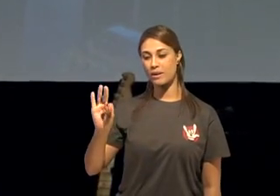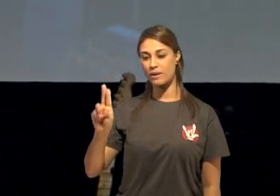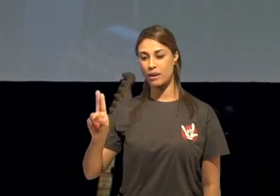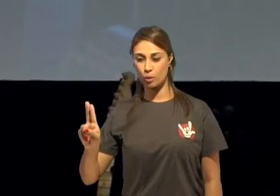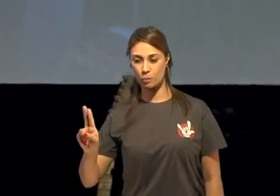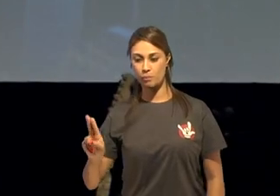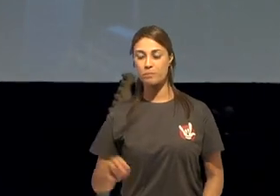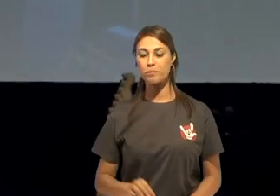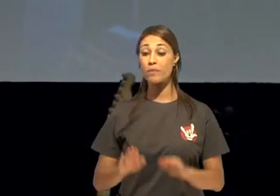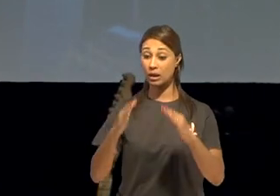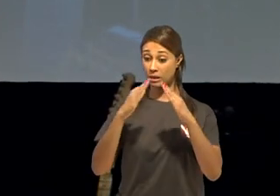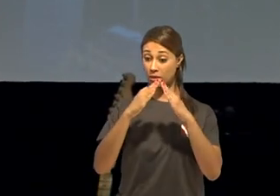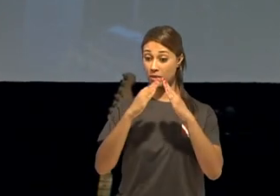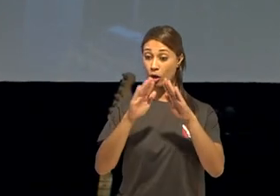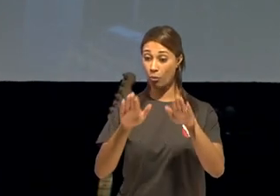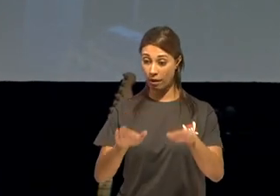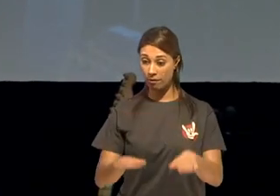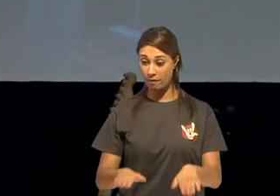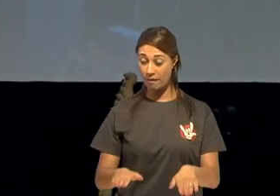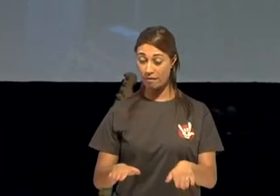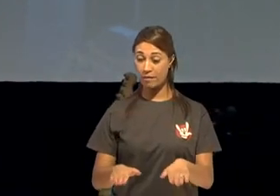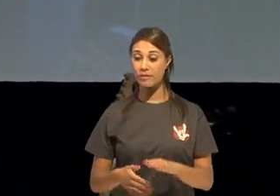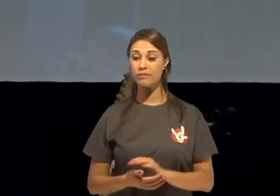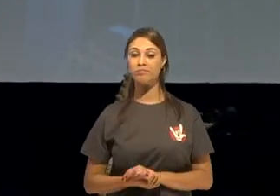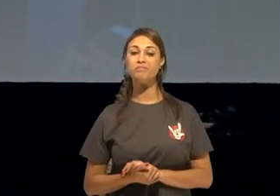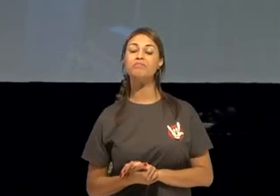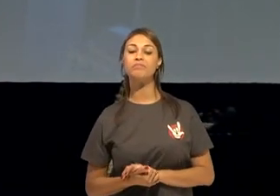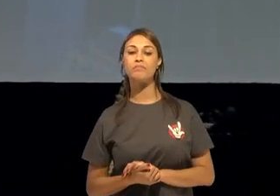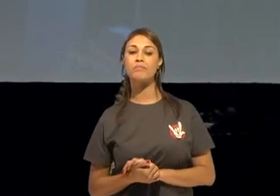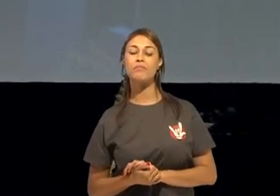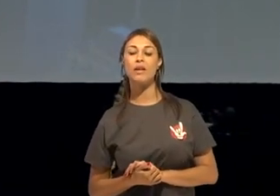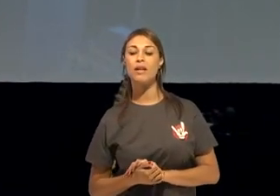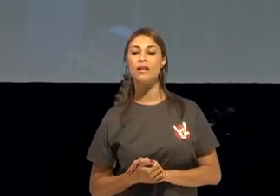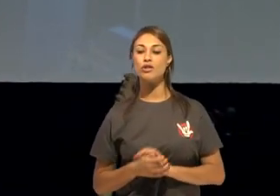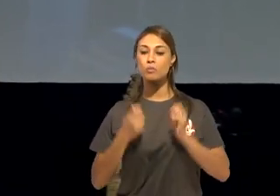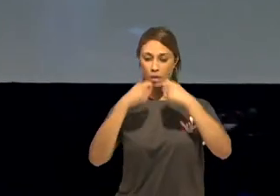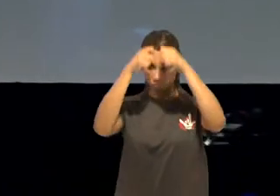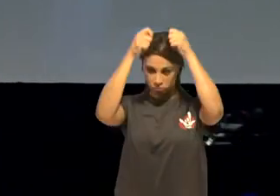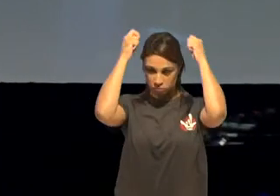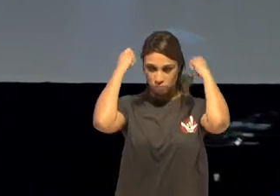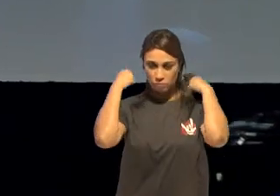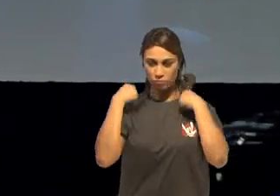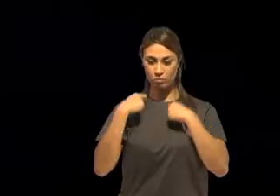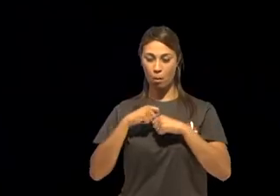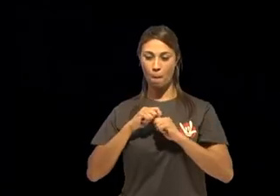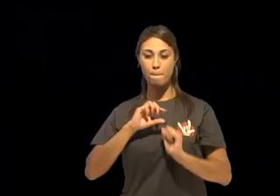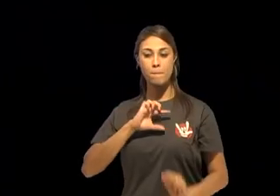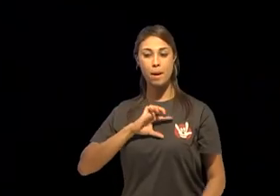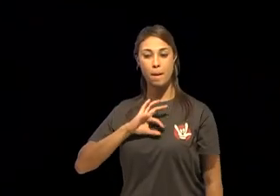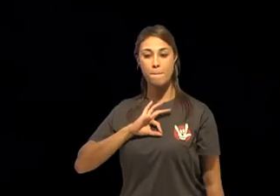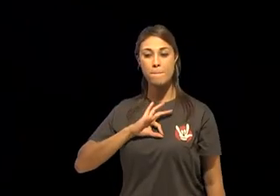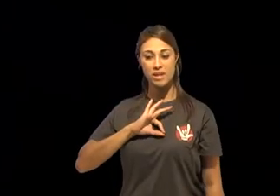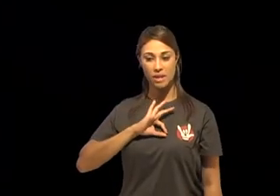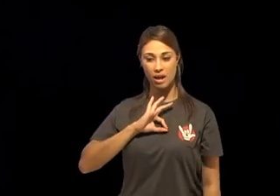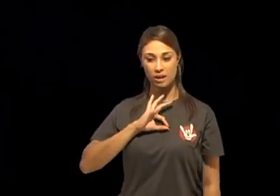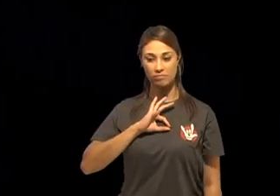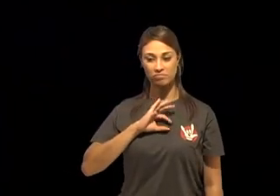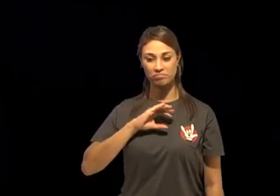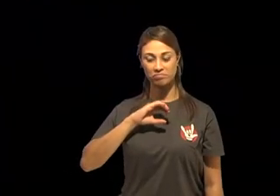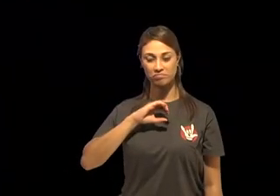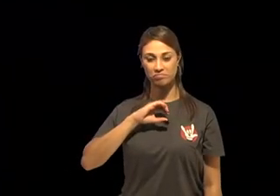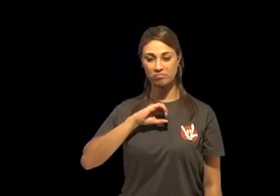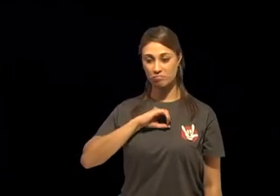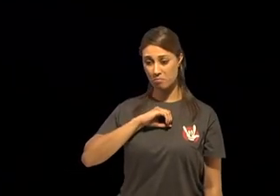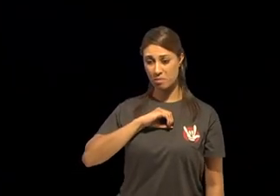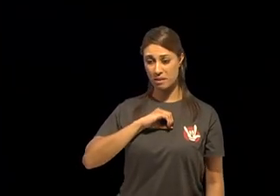uma hora, quando ele começou nessa quarentena, ele apareceu com uma medalha. E para onde ele ia, ele andava com essa